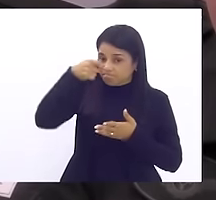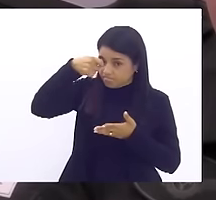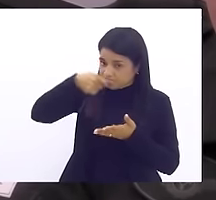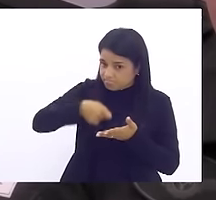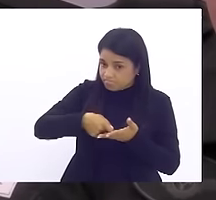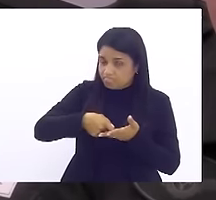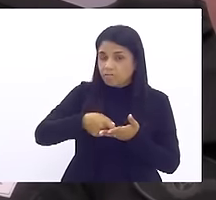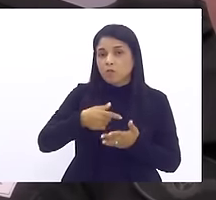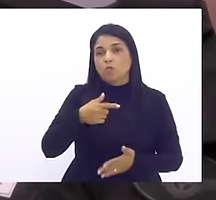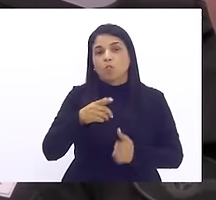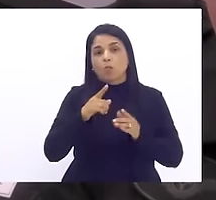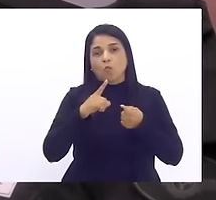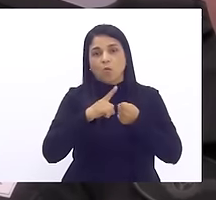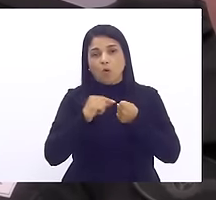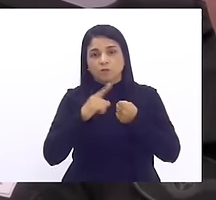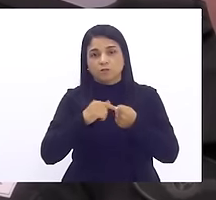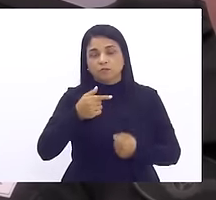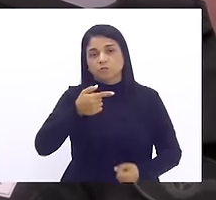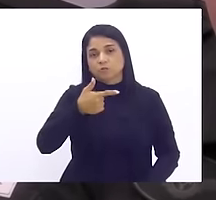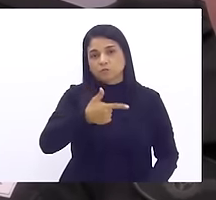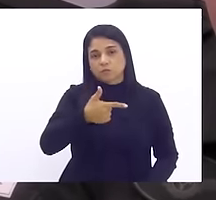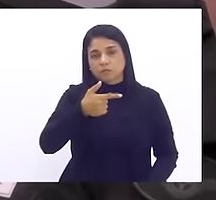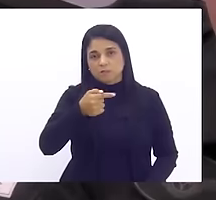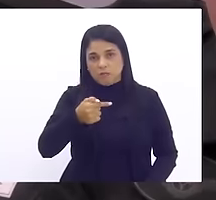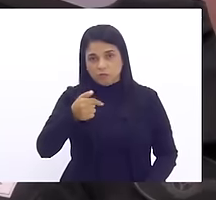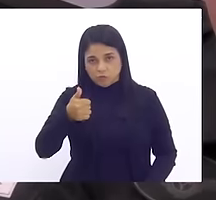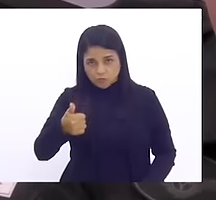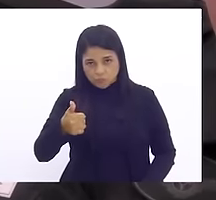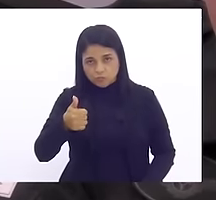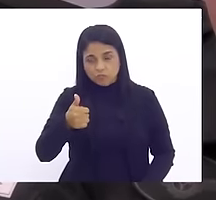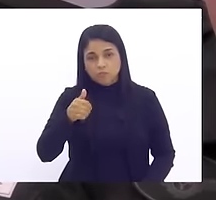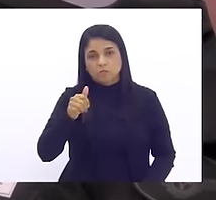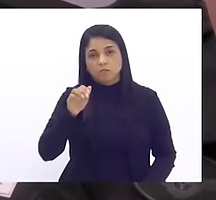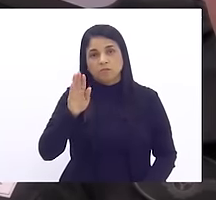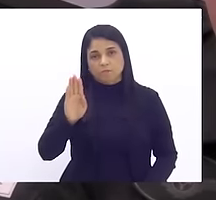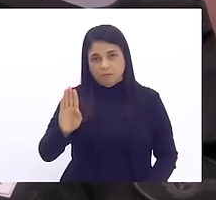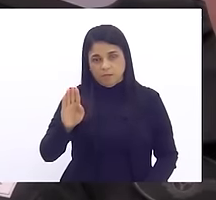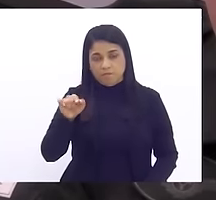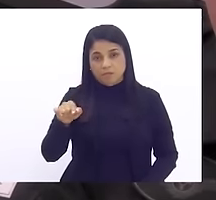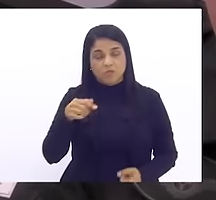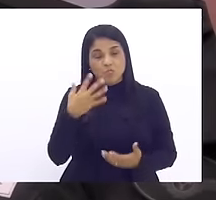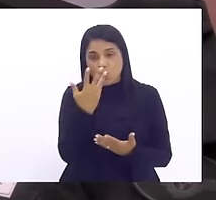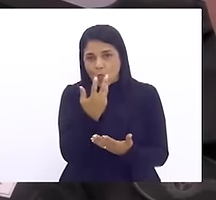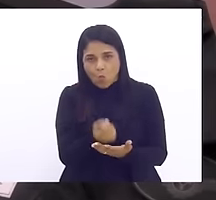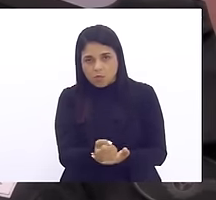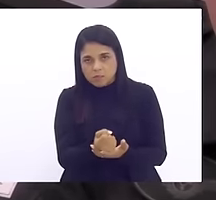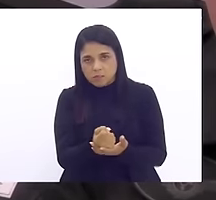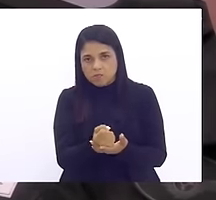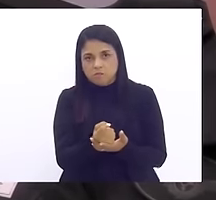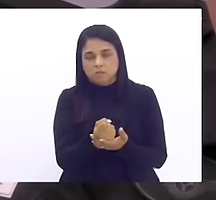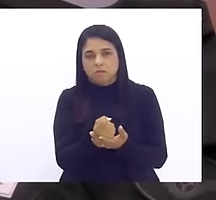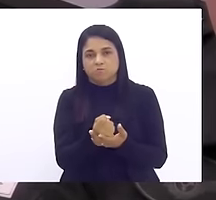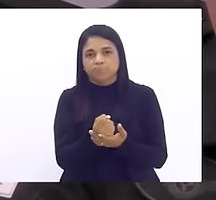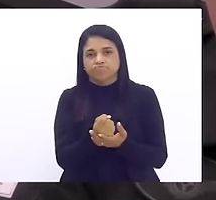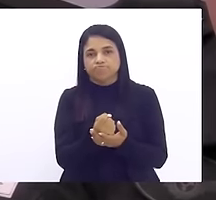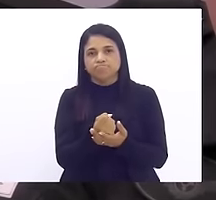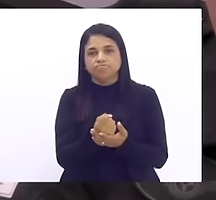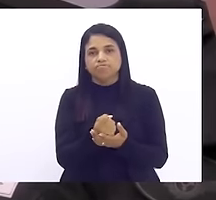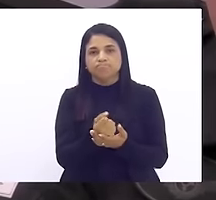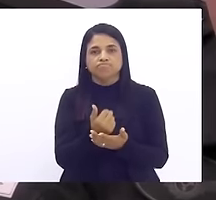271 nono B ele diz lá que não não serão aceitas as previsões tal que o